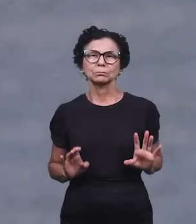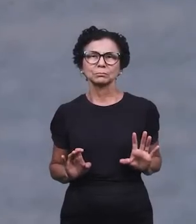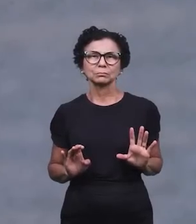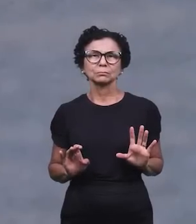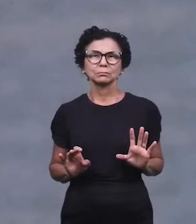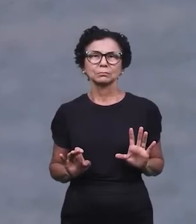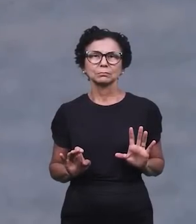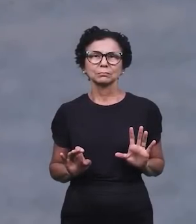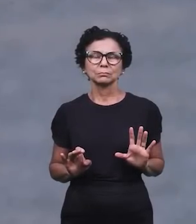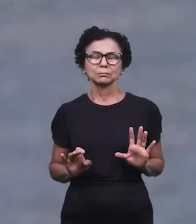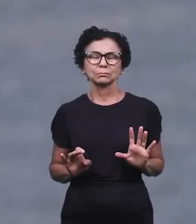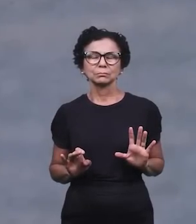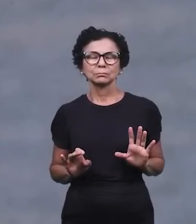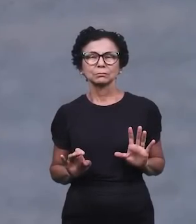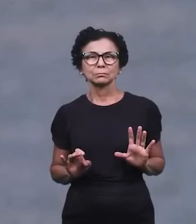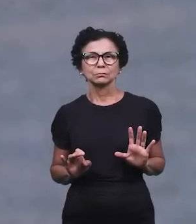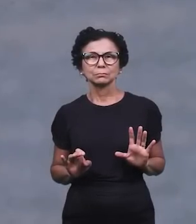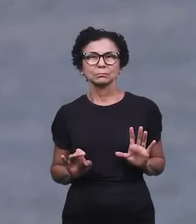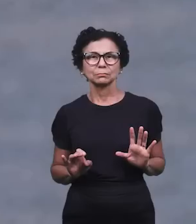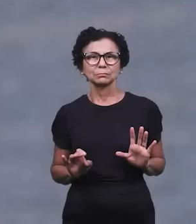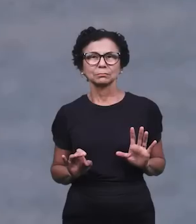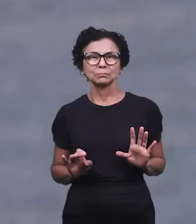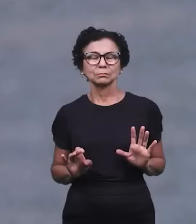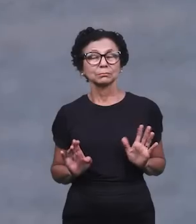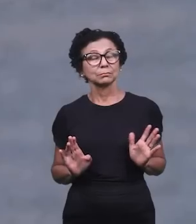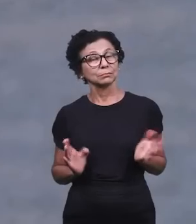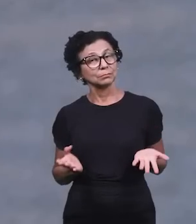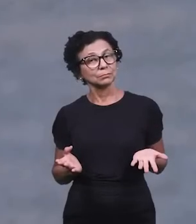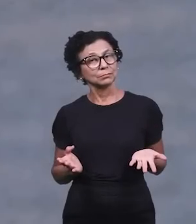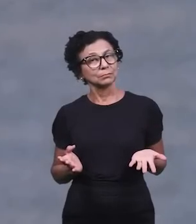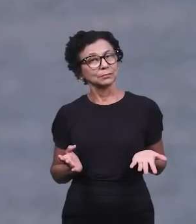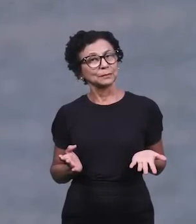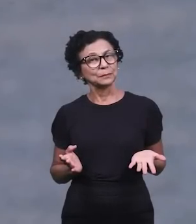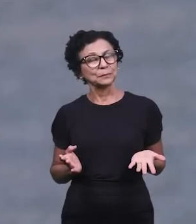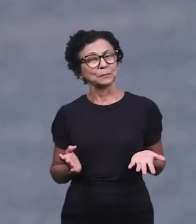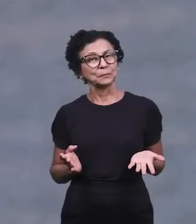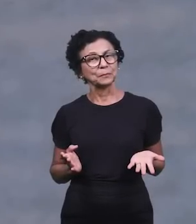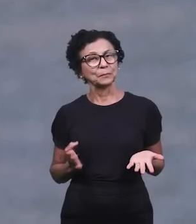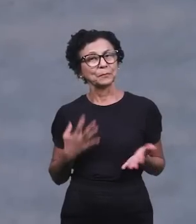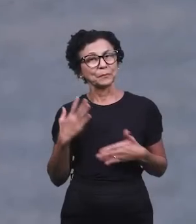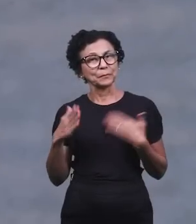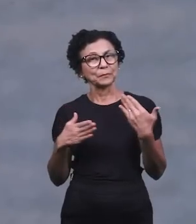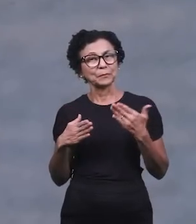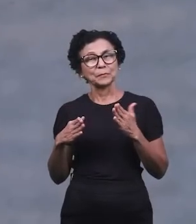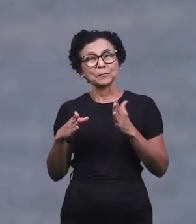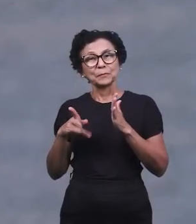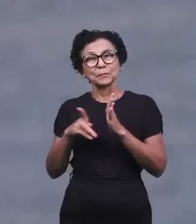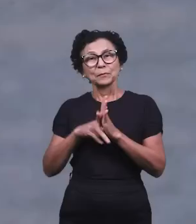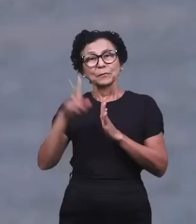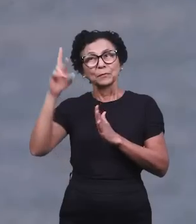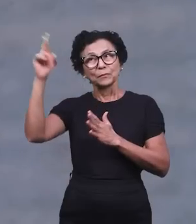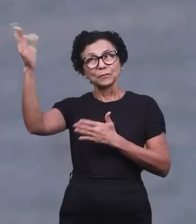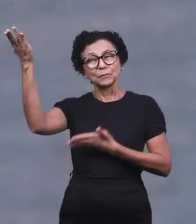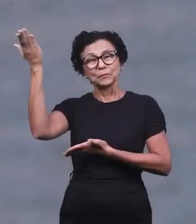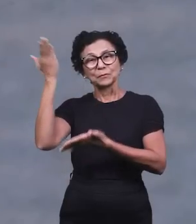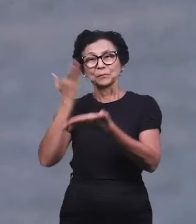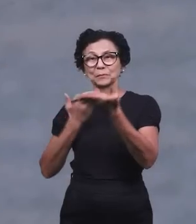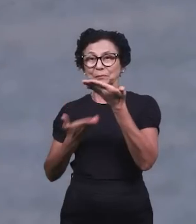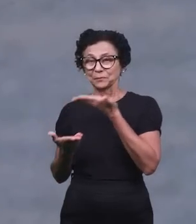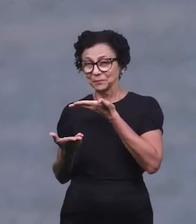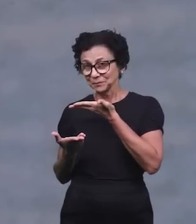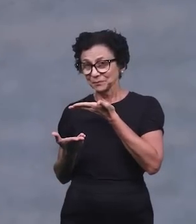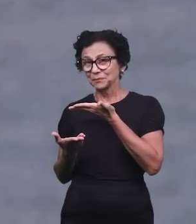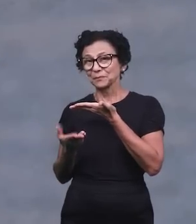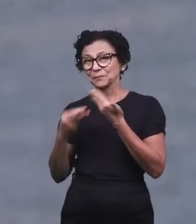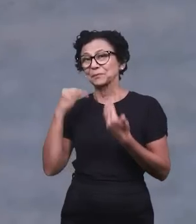a experiência da alegria do Senhor é exatamente em função de um estado de felicidade